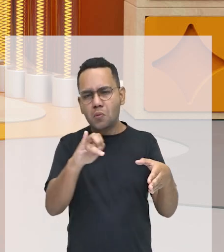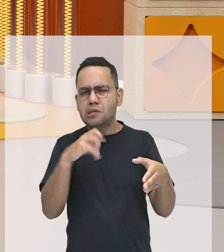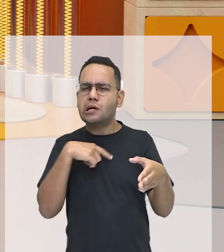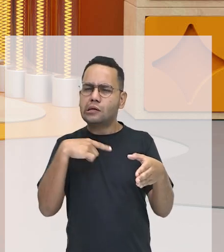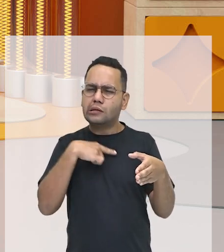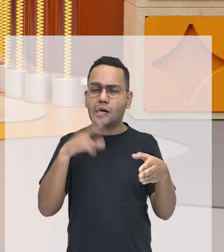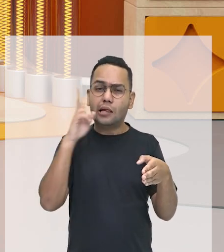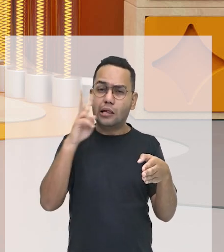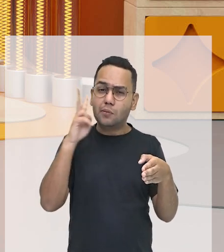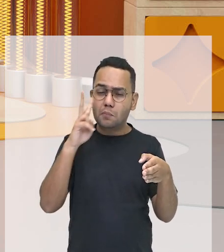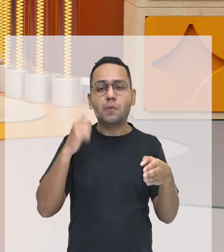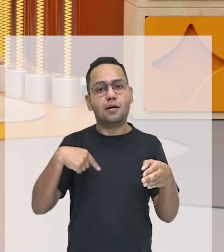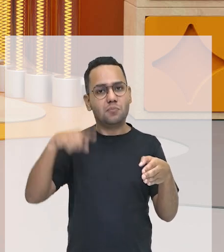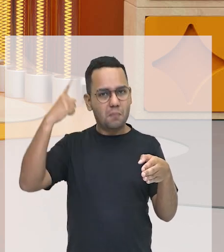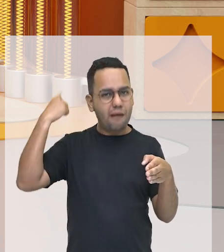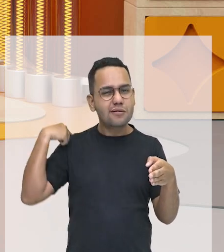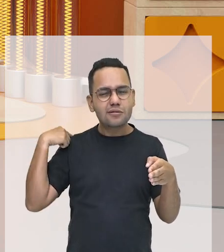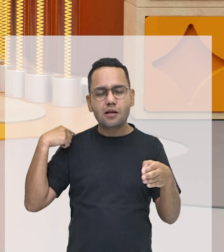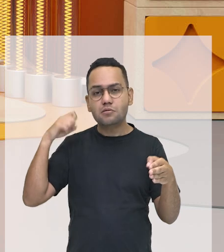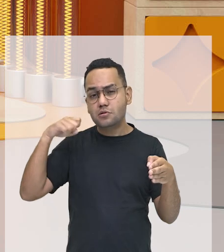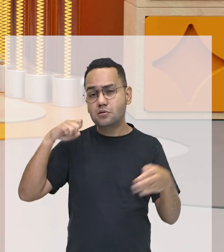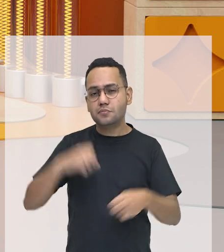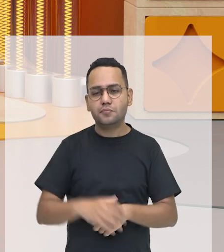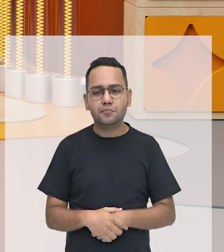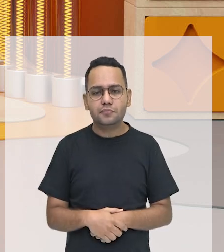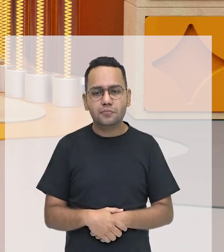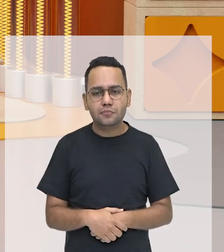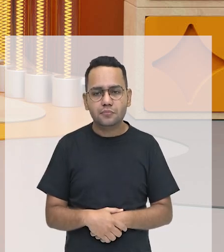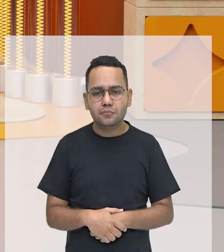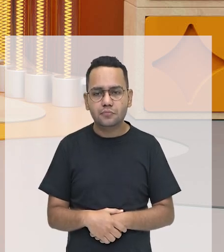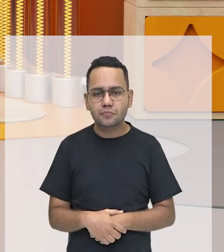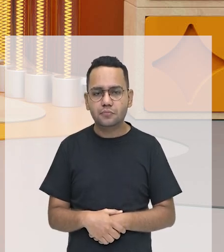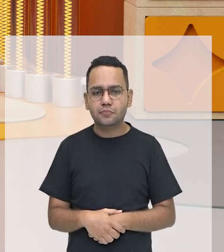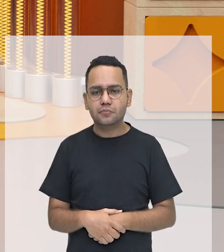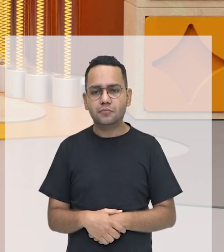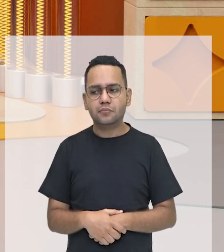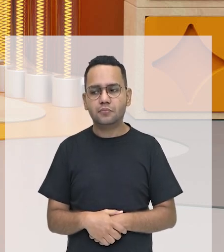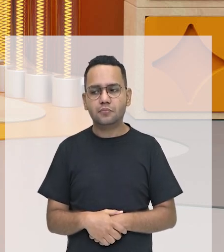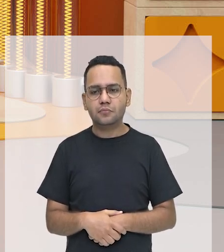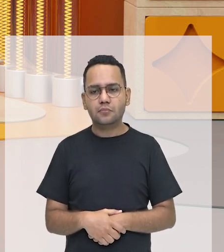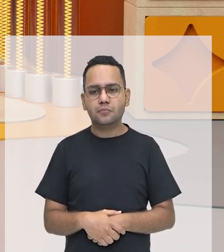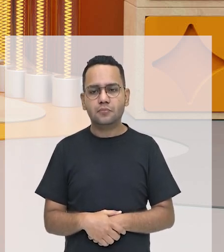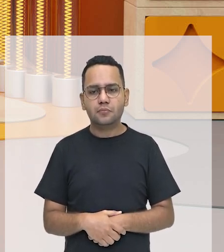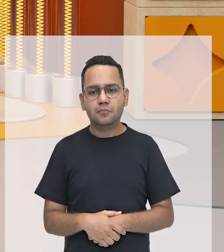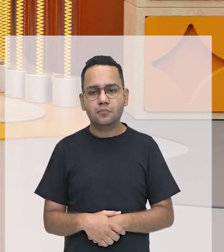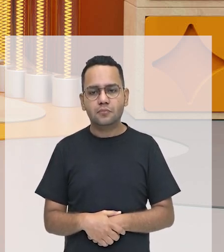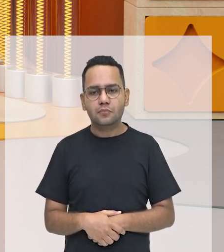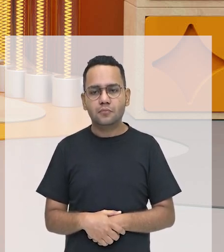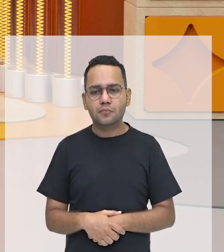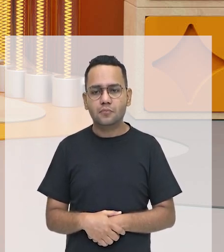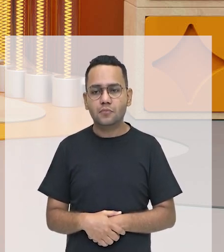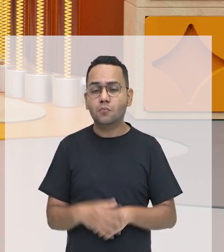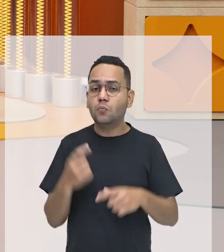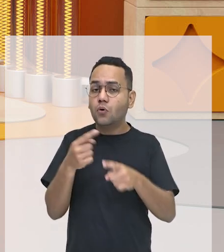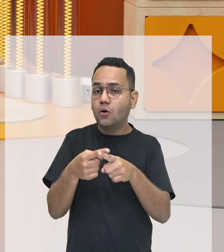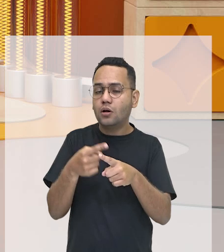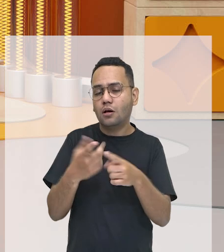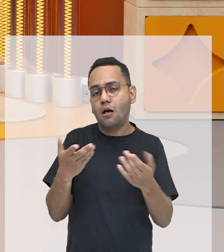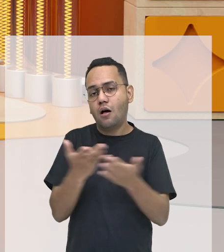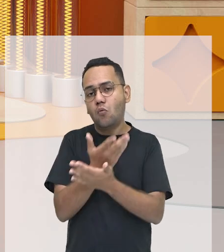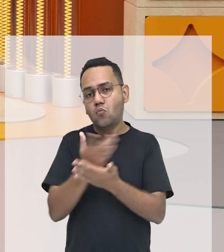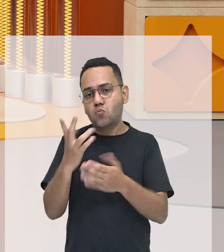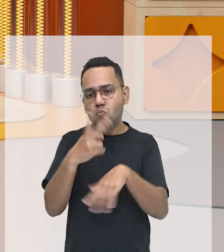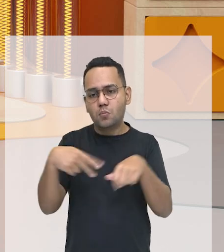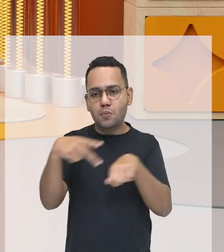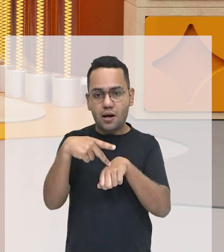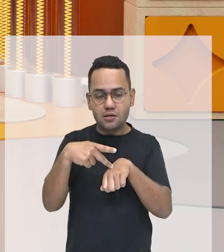Ela acaba, então, fazendo muita referência a isso. Por isso que, às vezes, né, alguns países que tentam